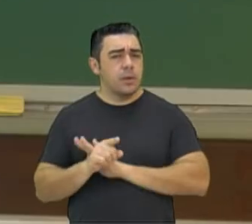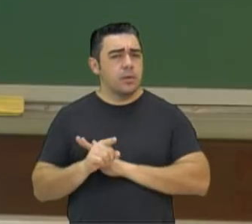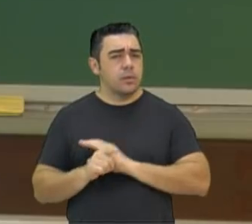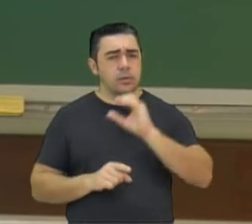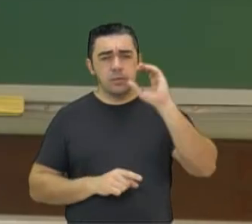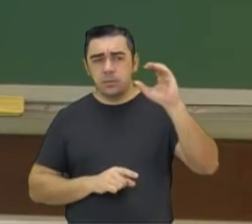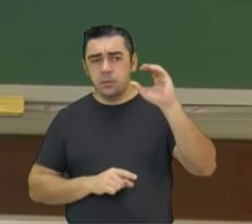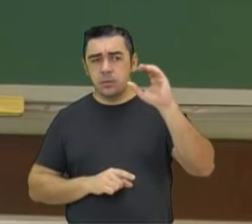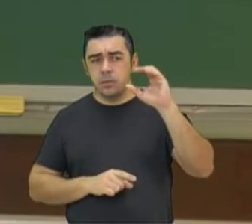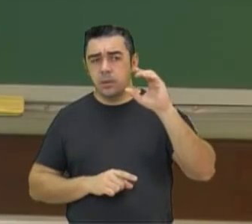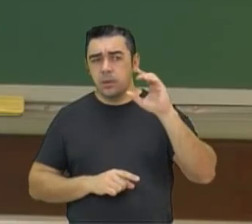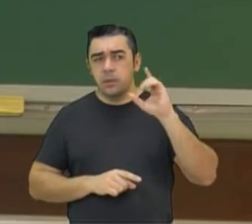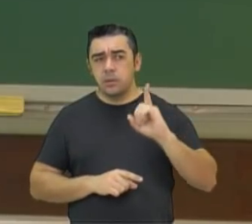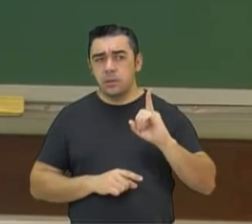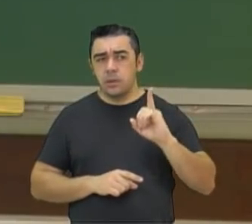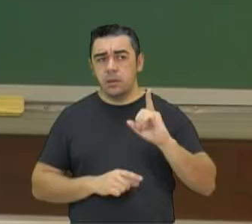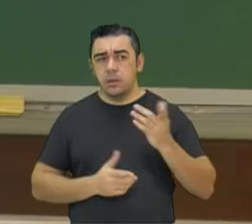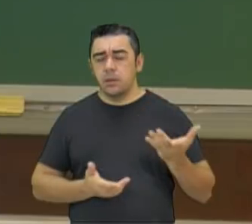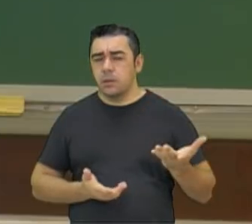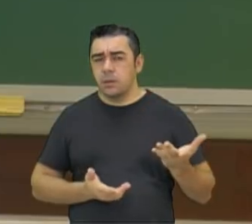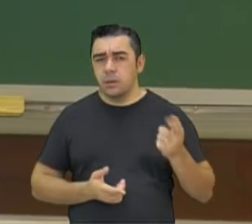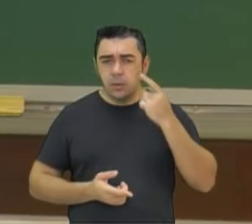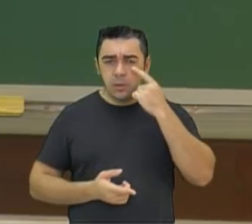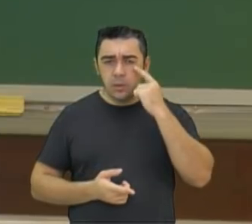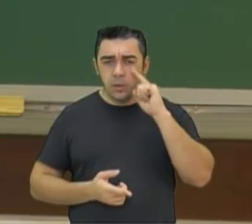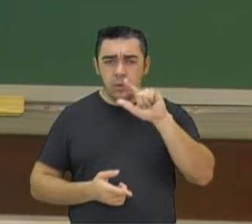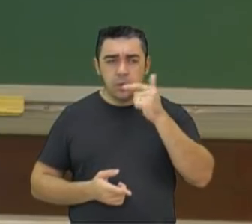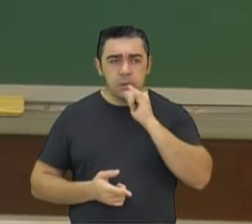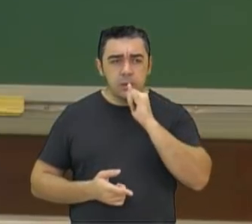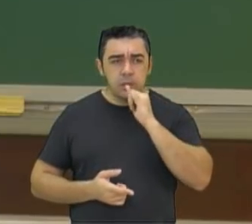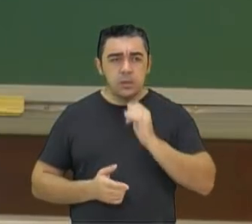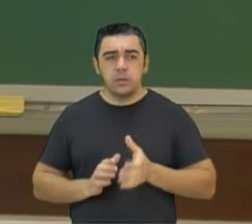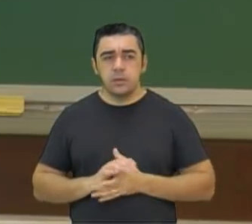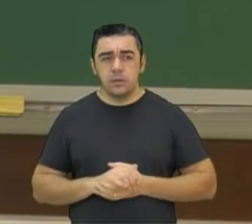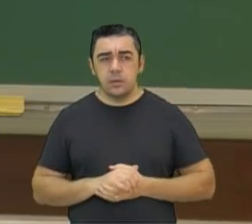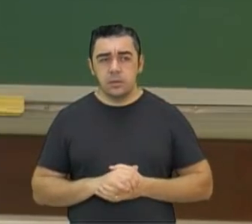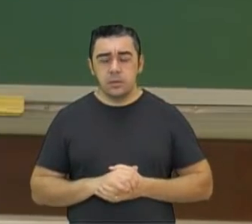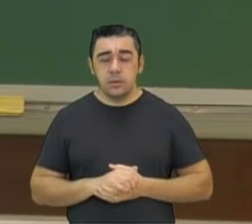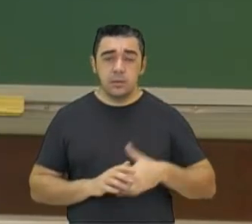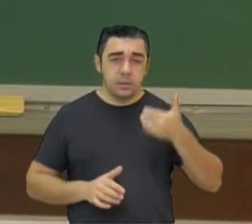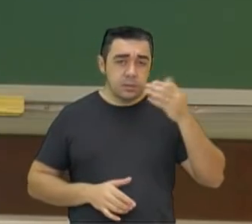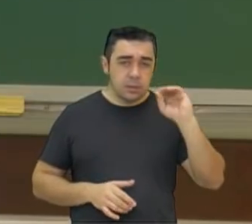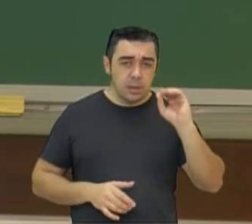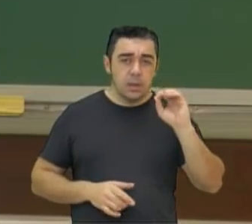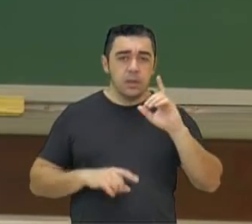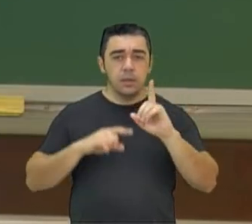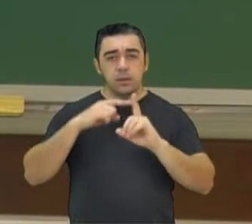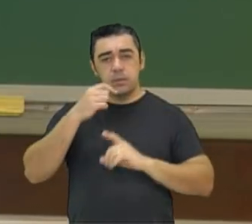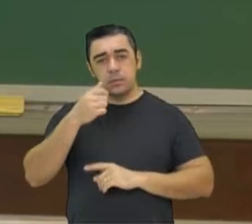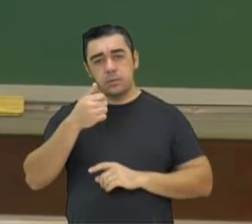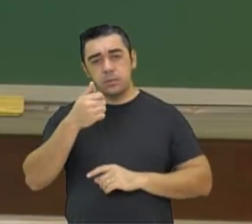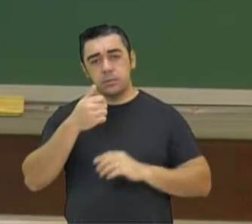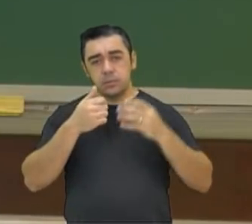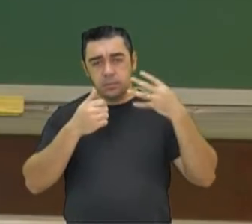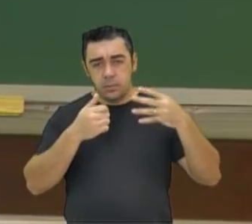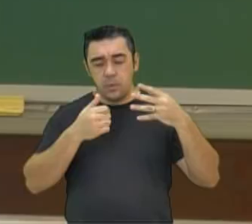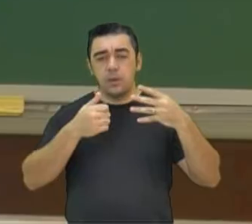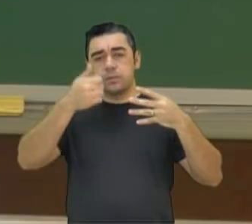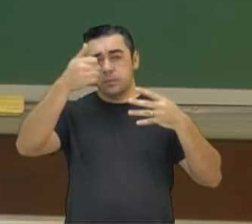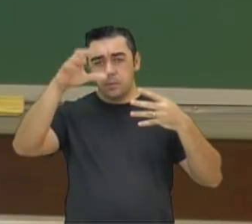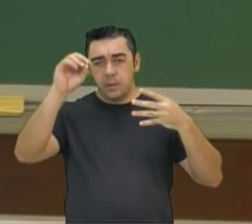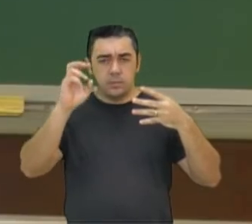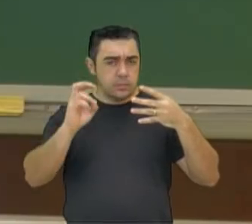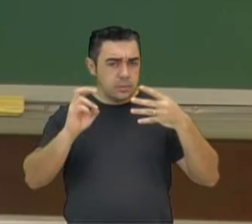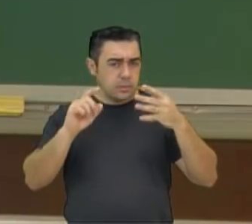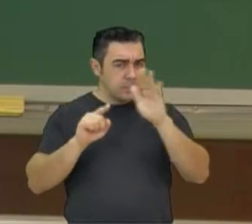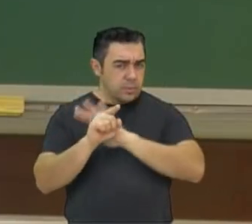vejamos esses outros exemplos aqui. Binômio de 10 sobre 4 e binômio de 10 sobre 5.